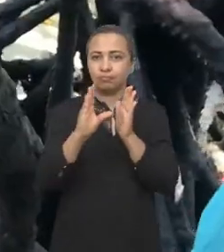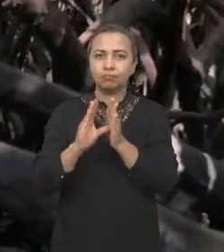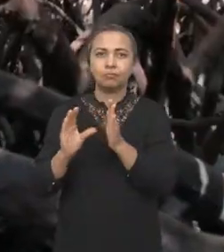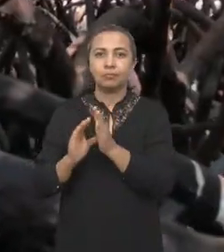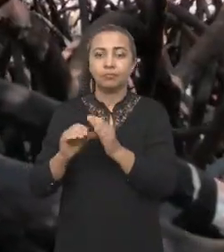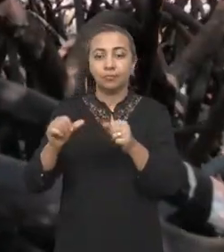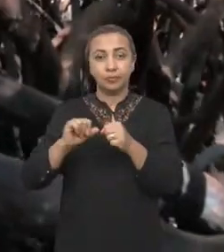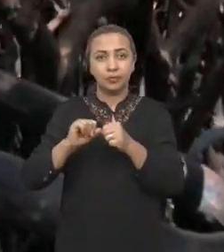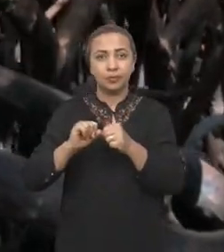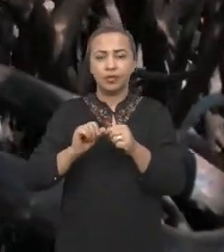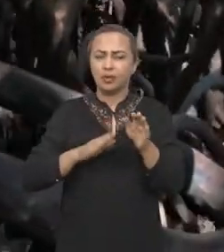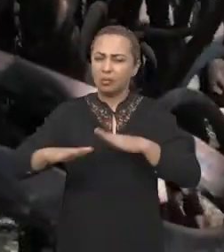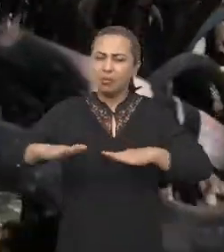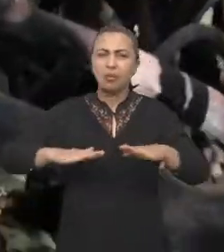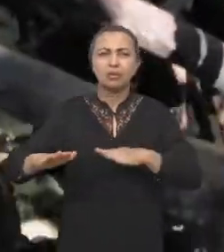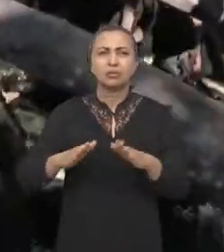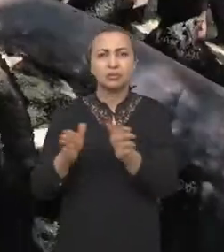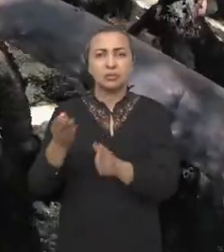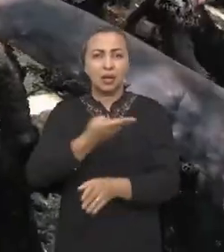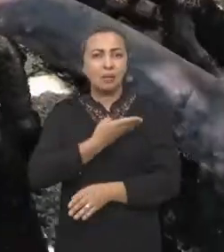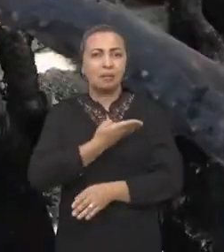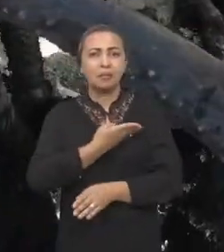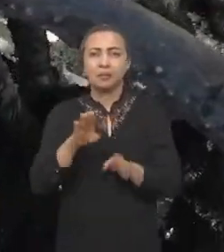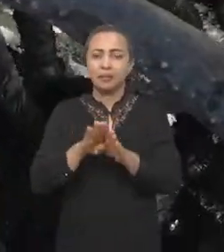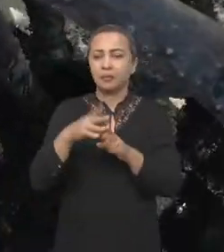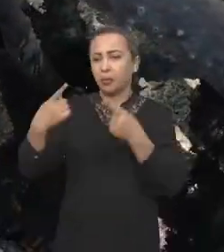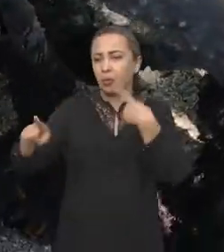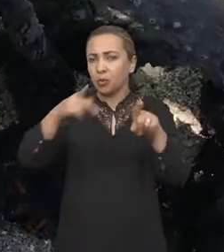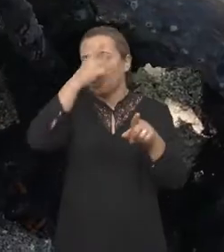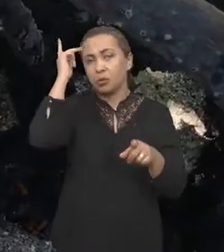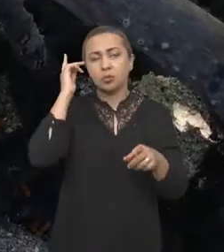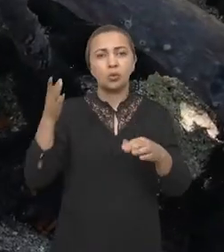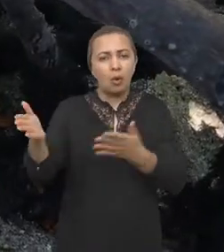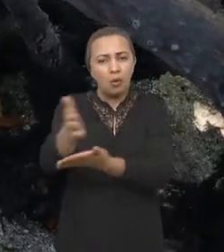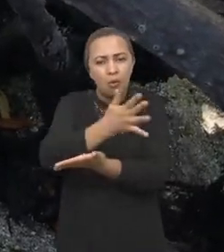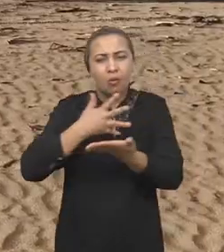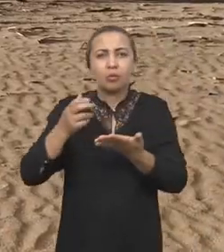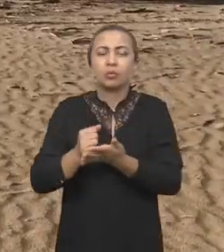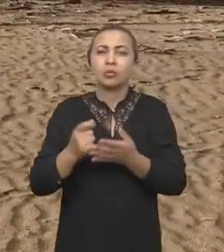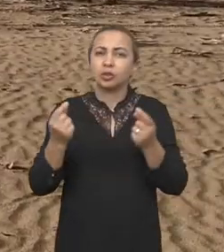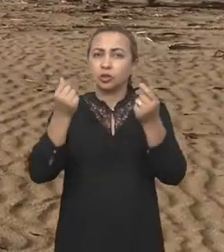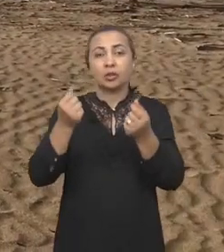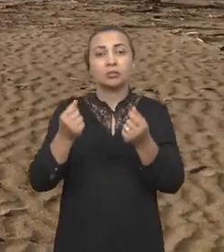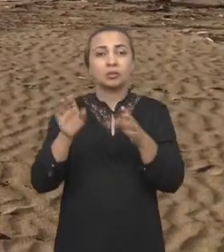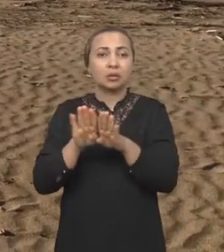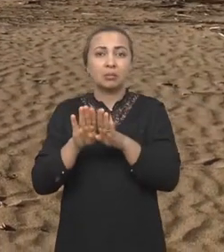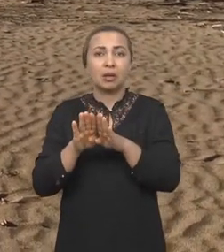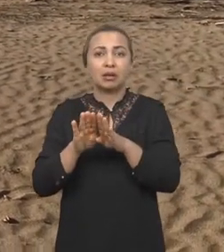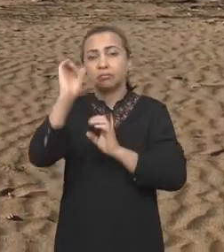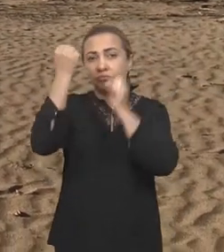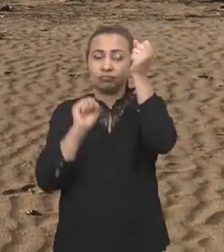inclusive fizemos uma mobilização entre amigos, outros frequentadores, conseguimos reunir recursos para mandar para lá